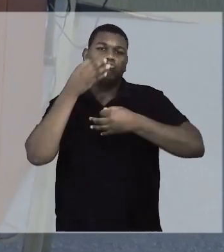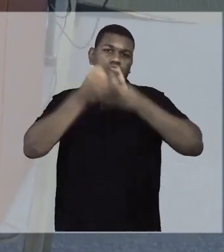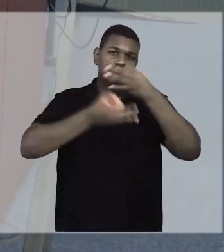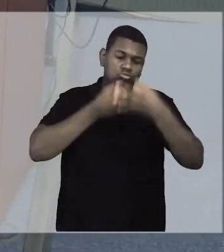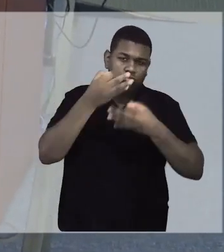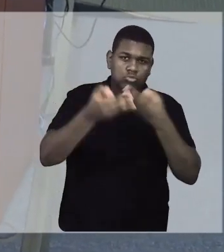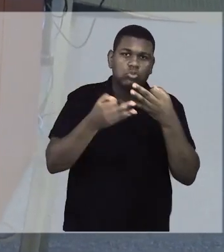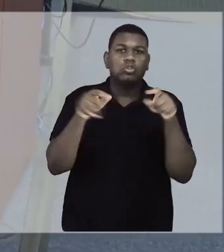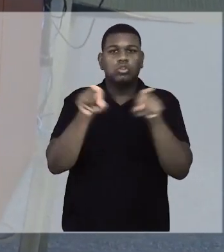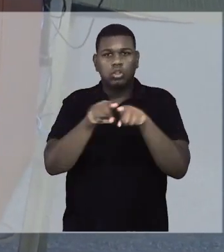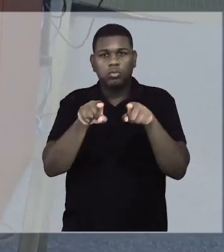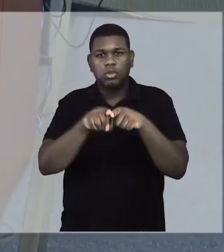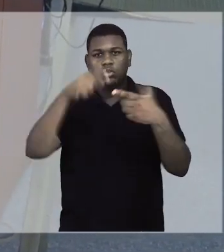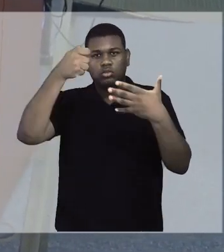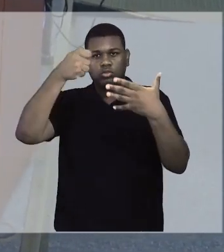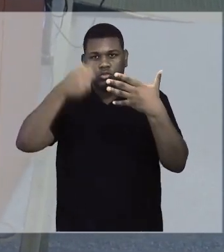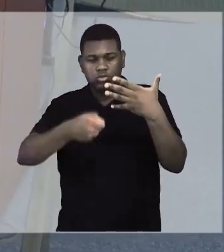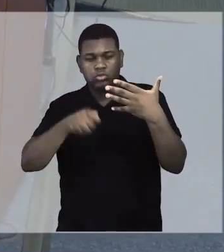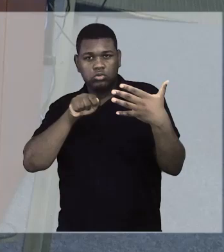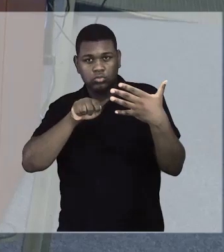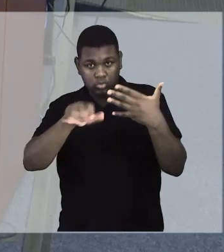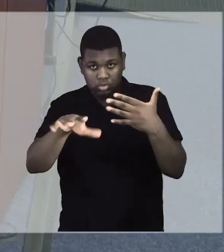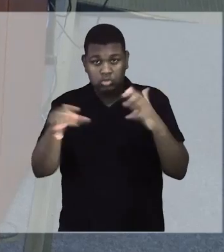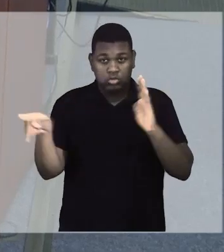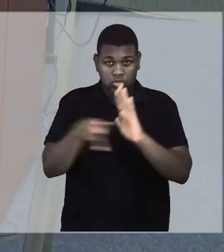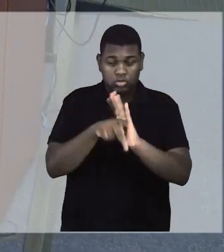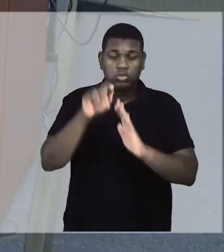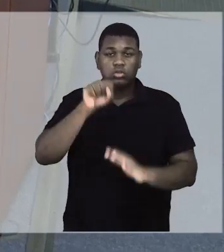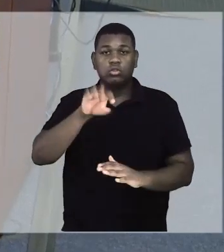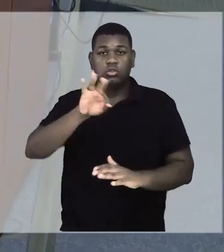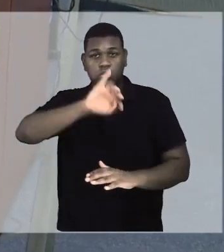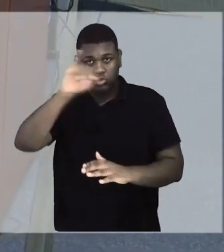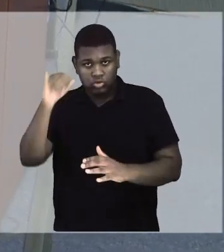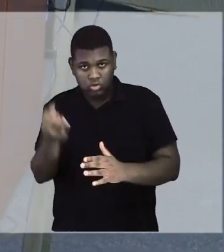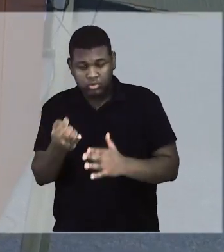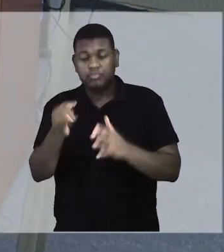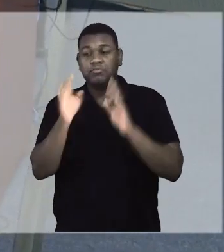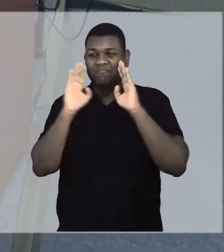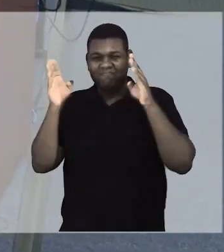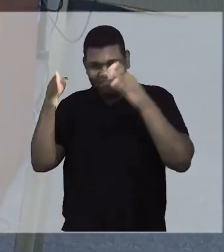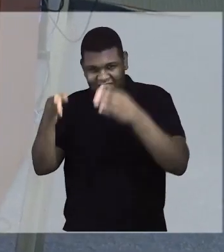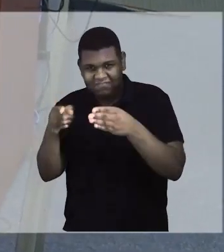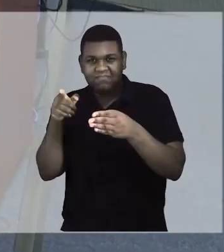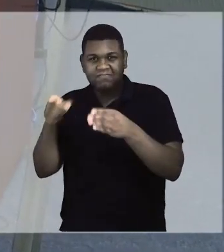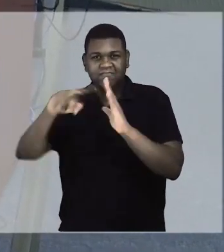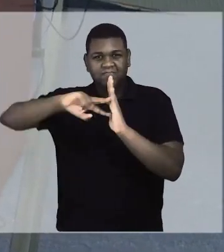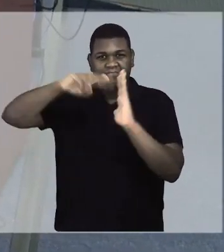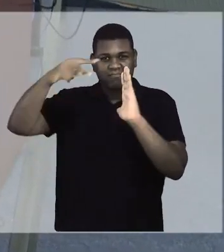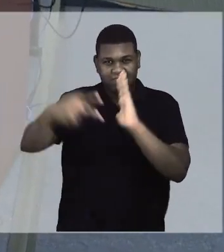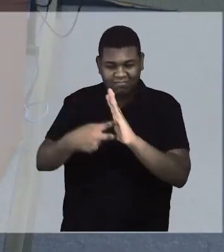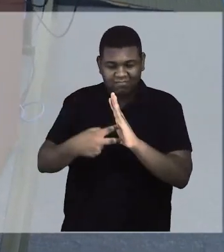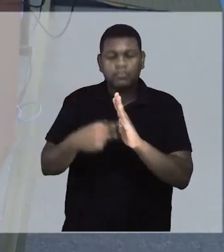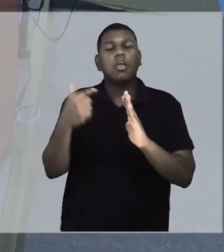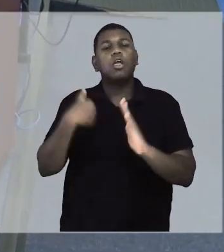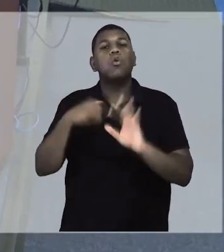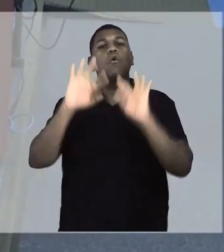Público apresenta outras argumentações, apresenta também jurisprudência do STJ